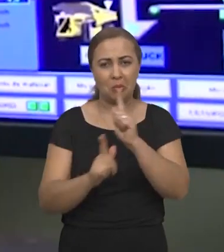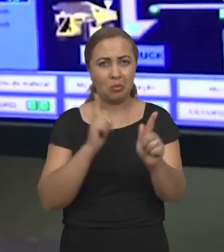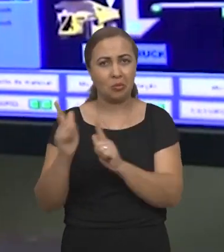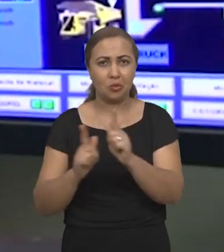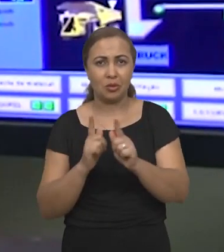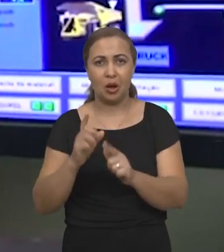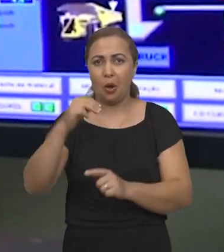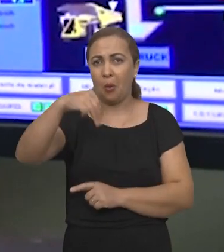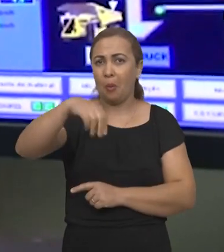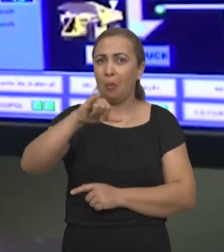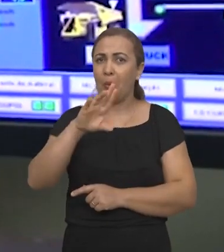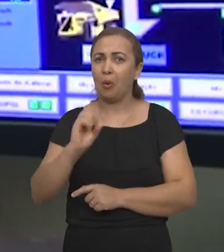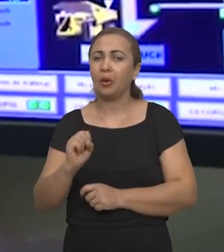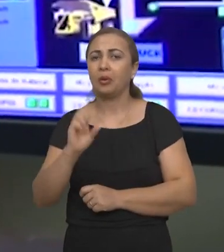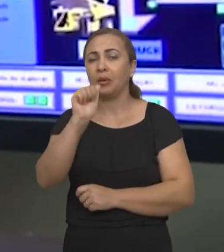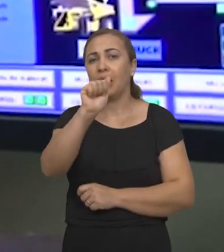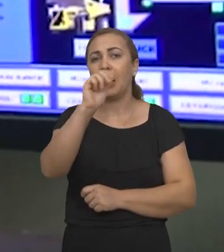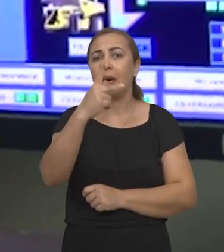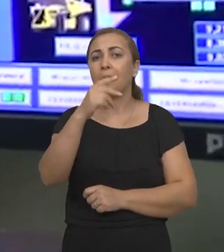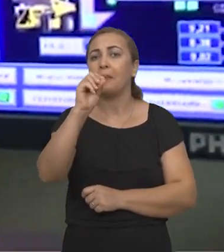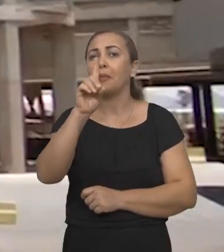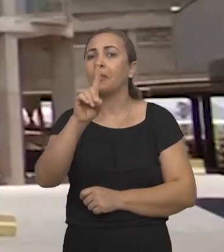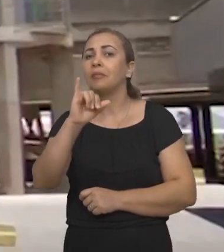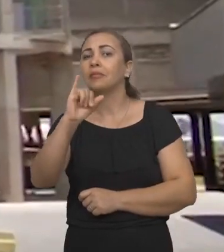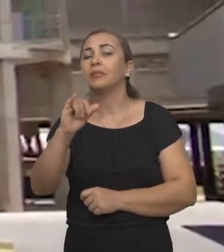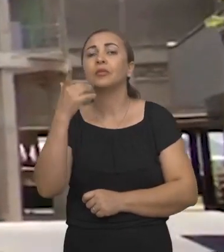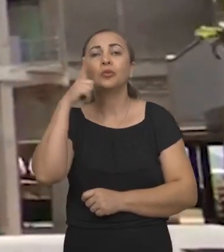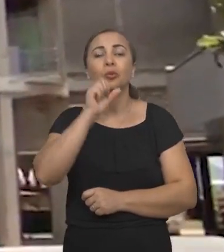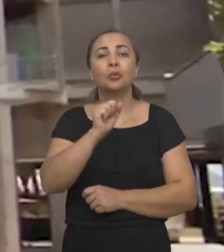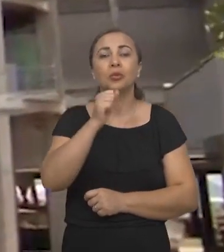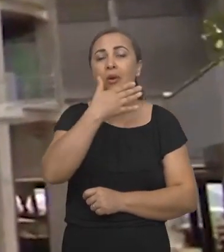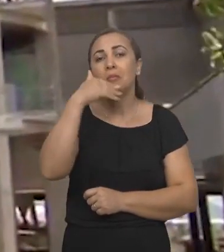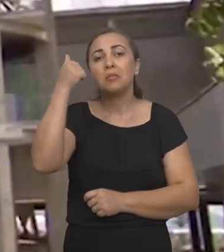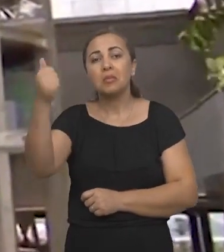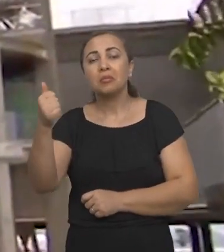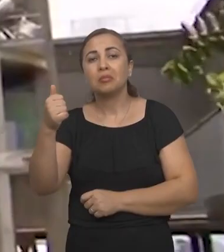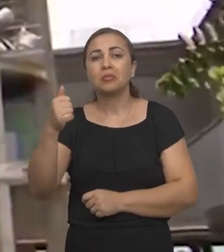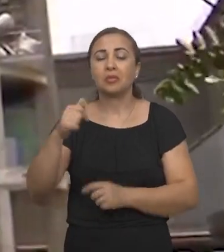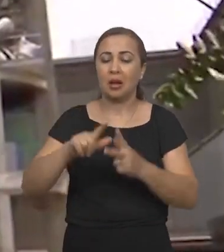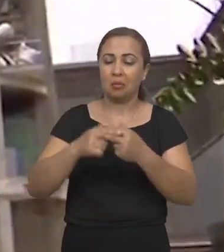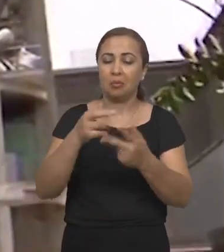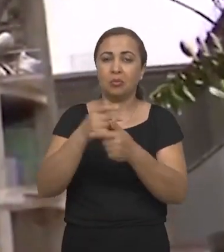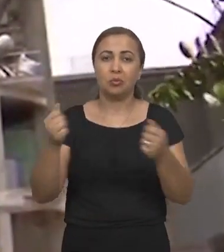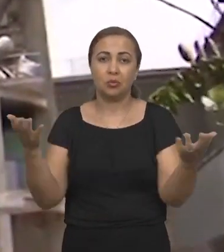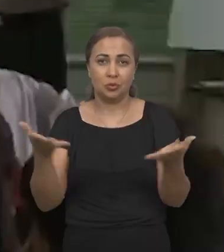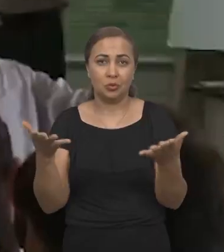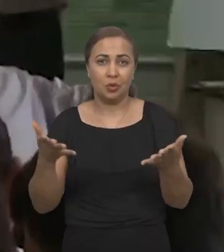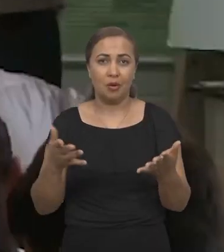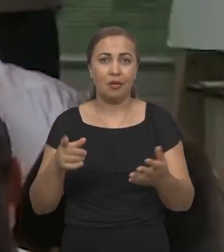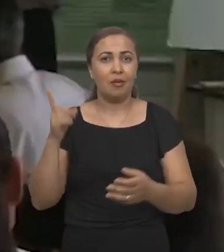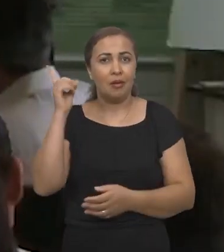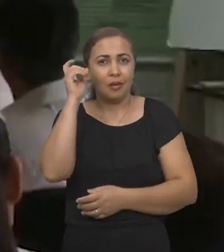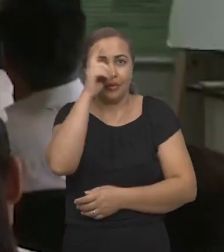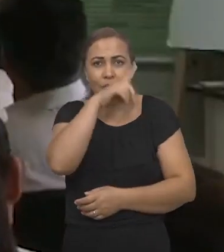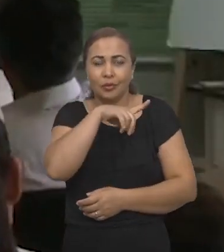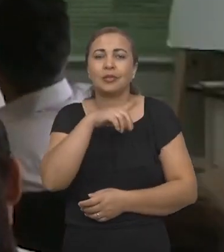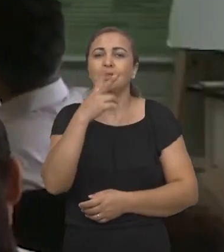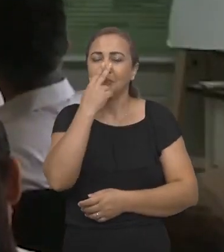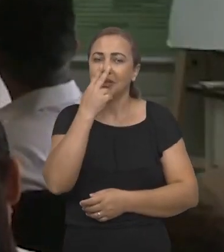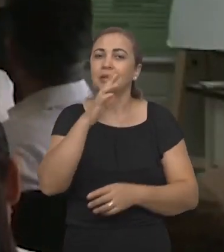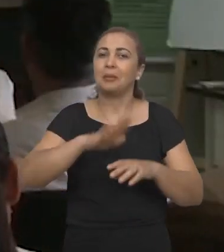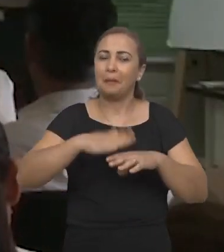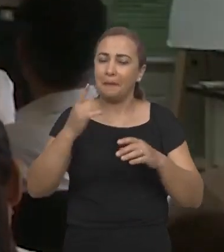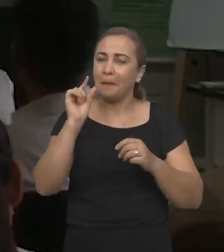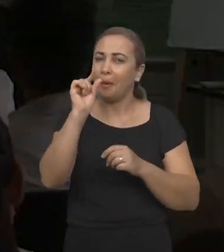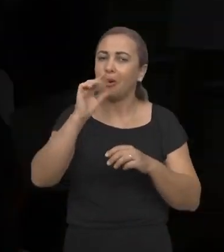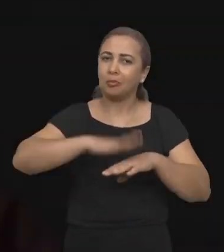maneira autônoma o moinho de cimento da Apodi no P100 e conseguiram otimizar a produção. Agora, o desafio é parecido,